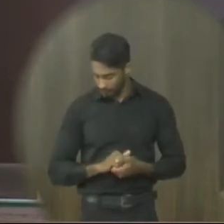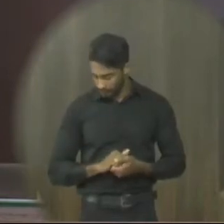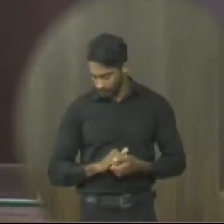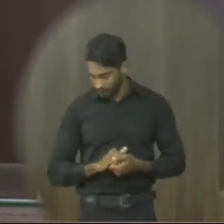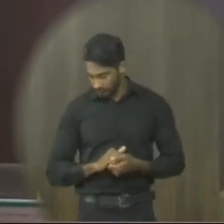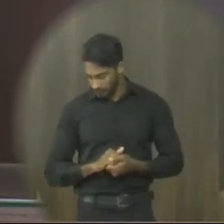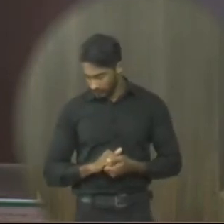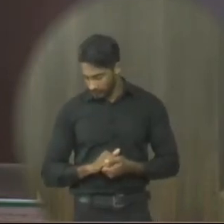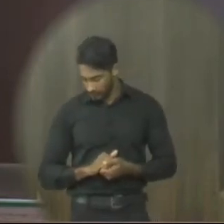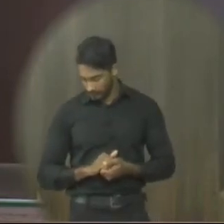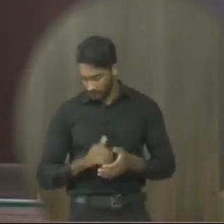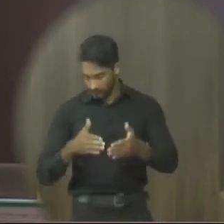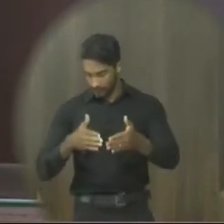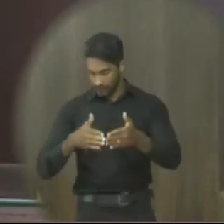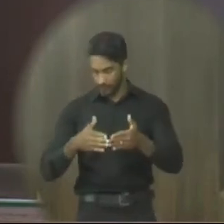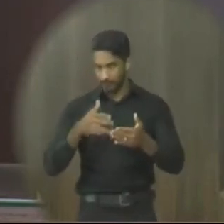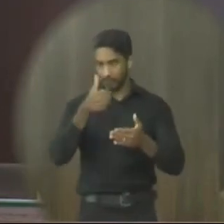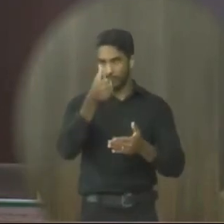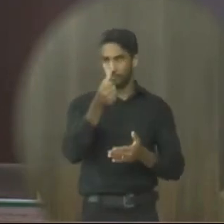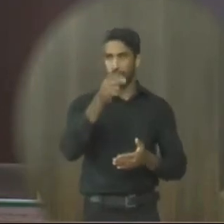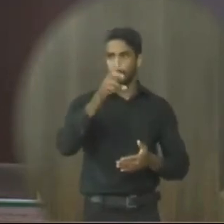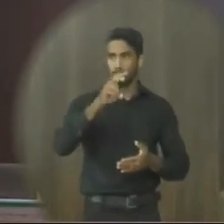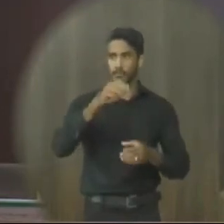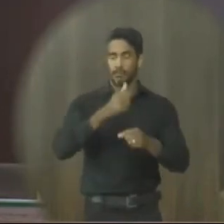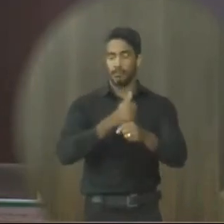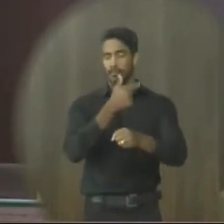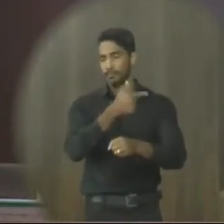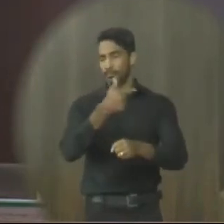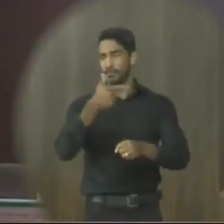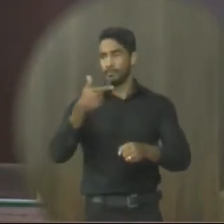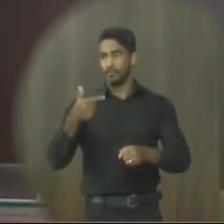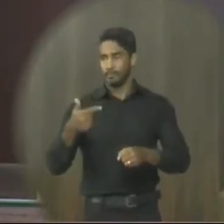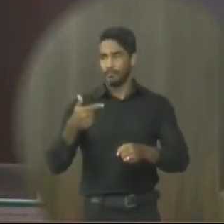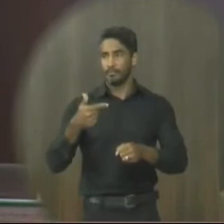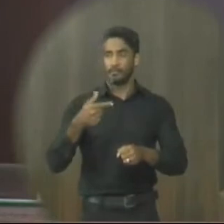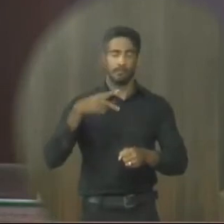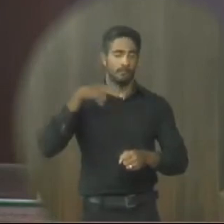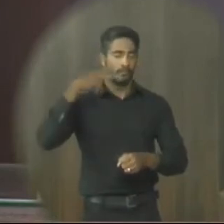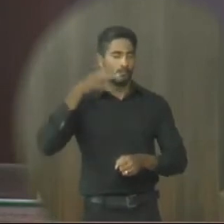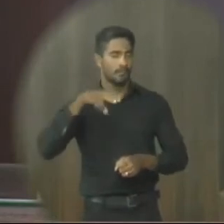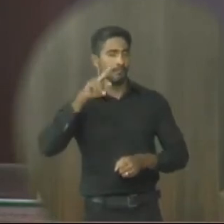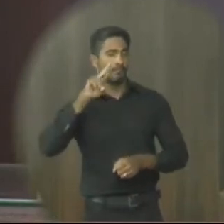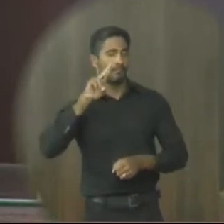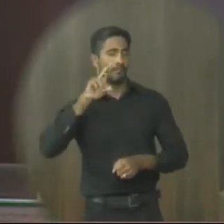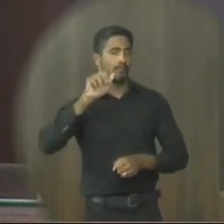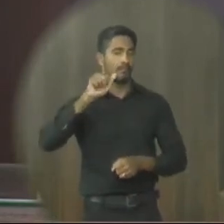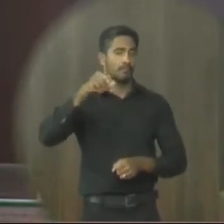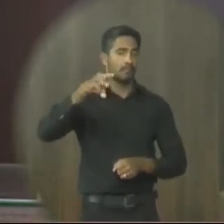Requerimento 075-2022, ao excelentíssimo senhor Ramon Alessandro Araújo,